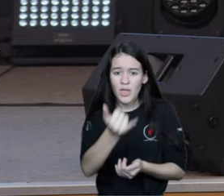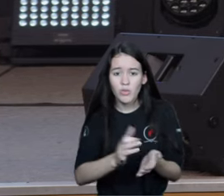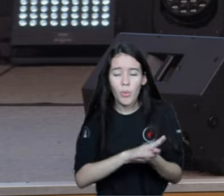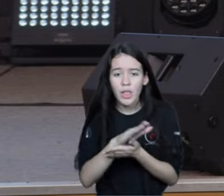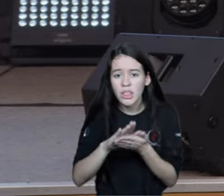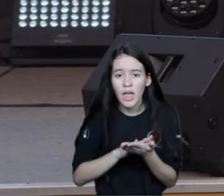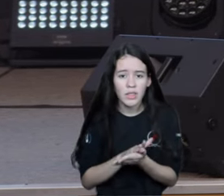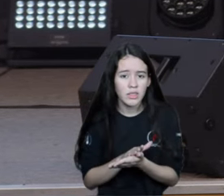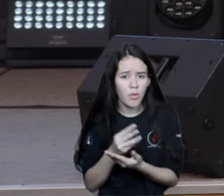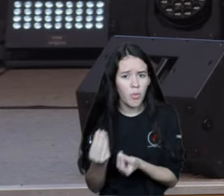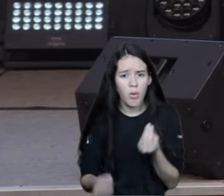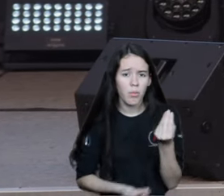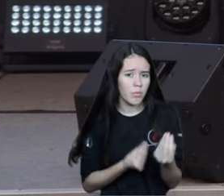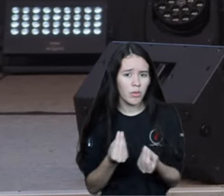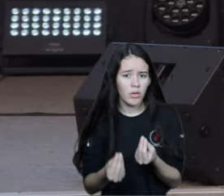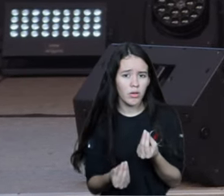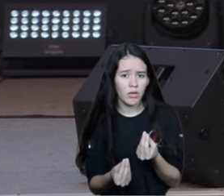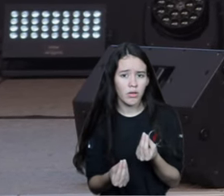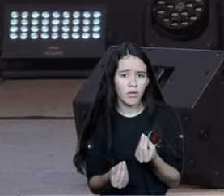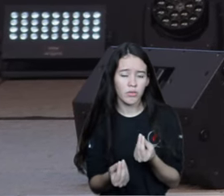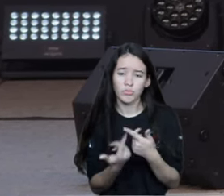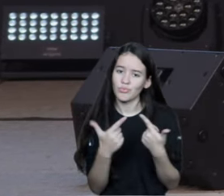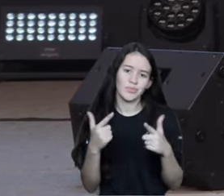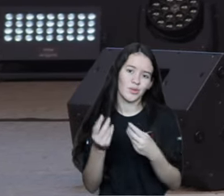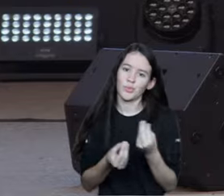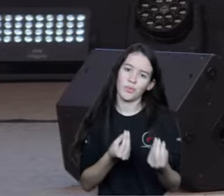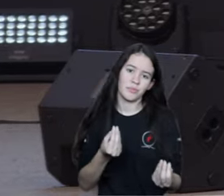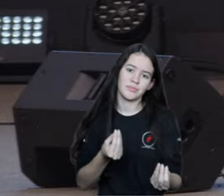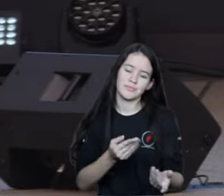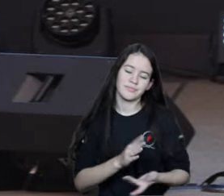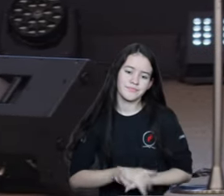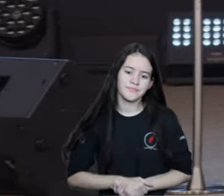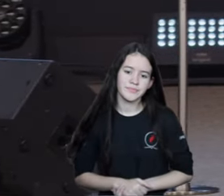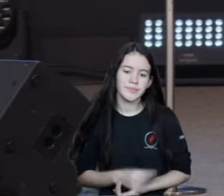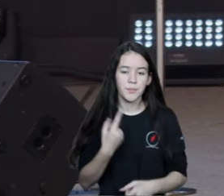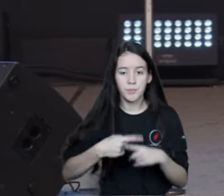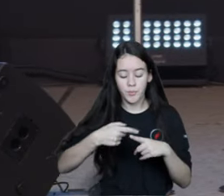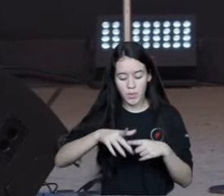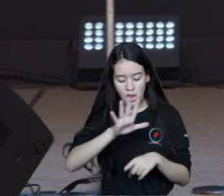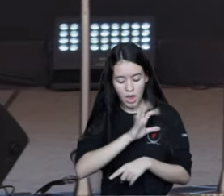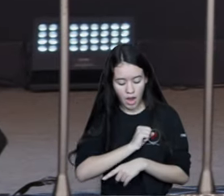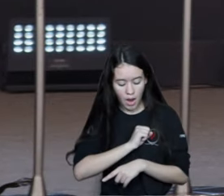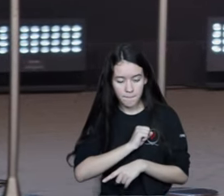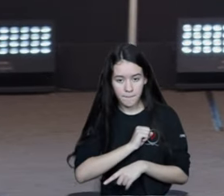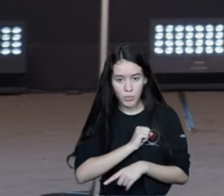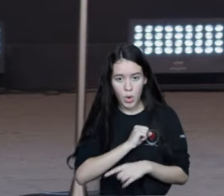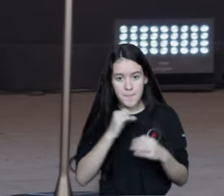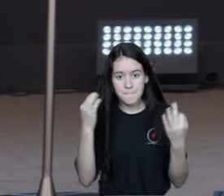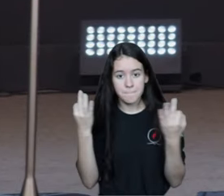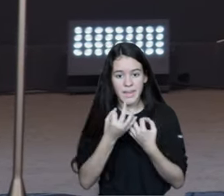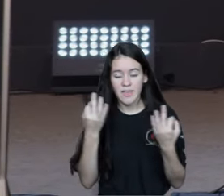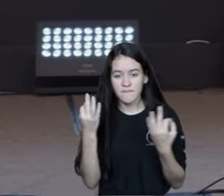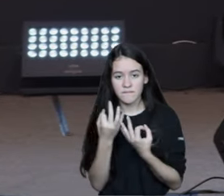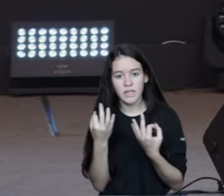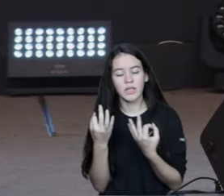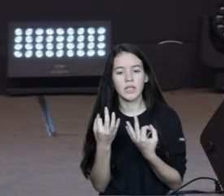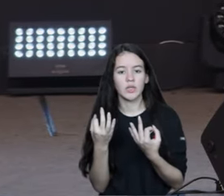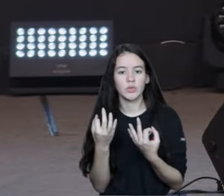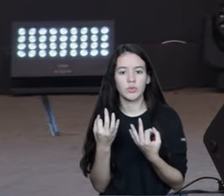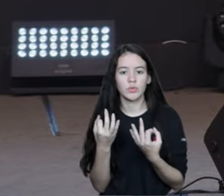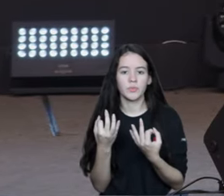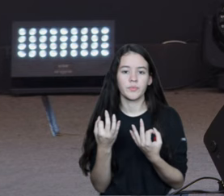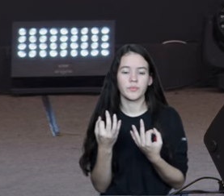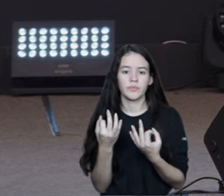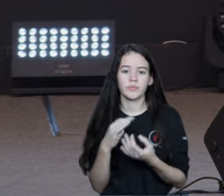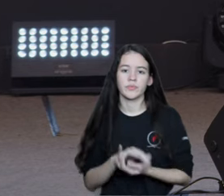perdão não tem essa possibilidade porque o amor é o vínculo da perfeição de